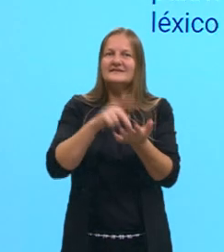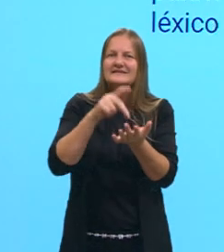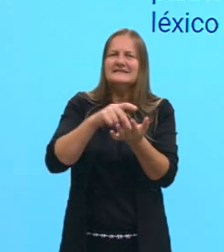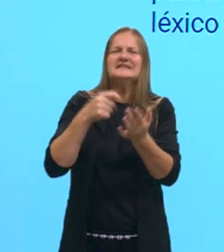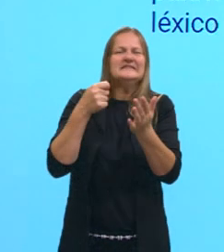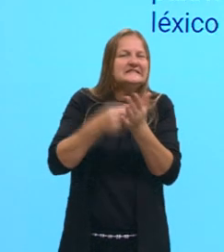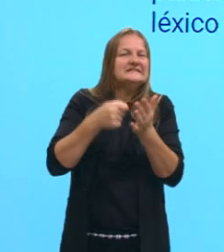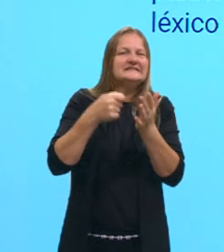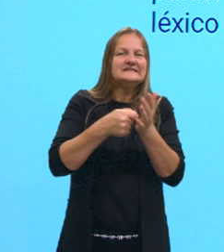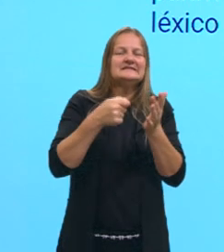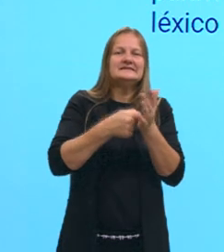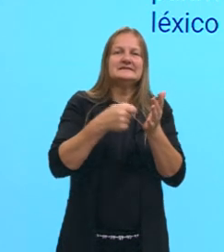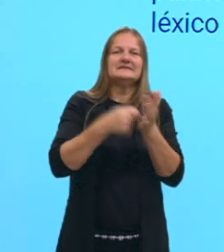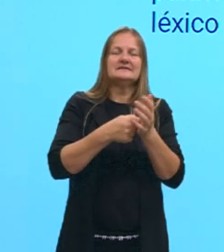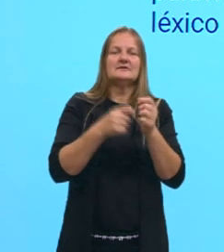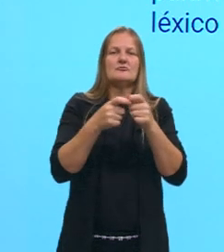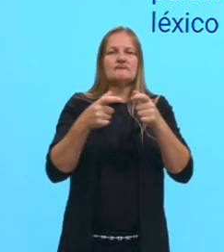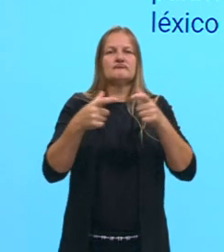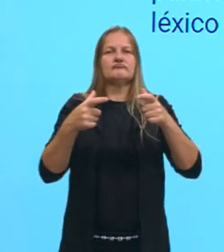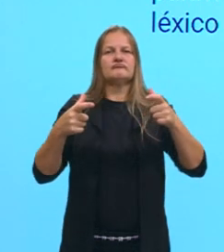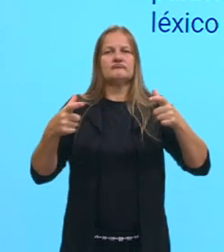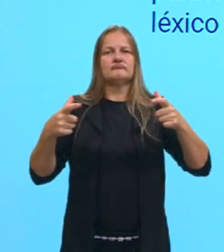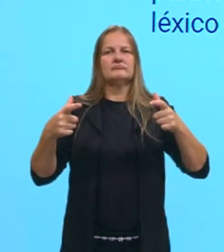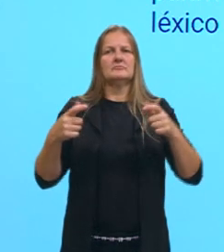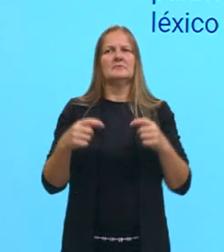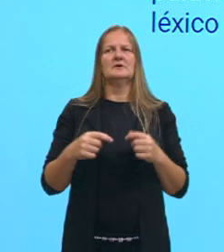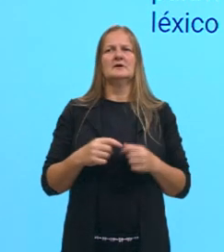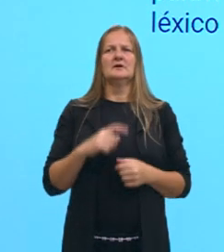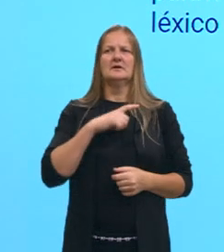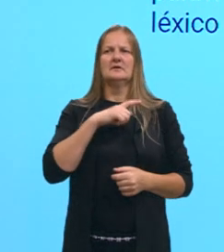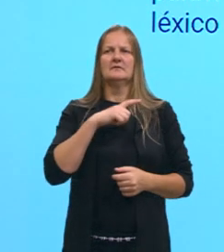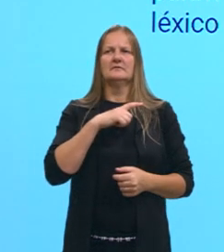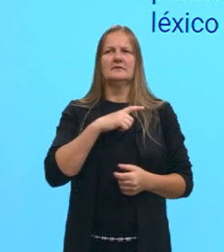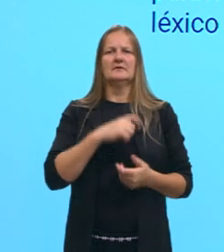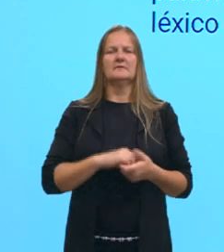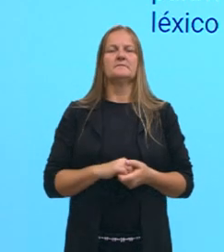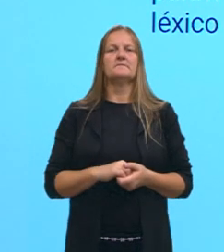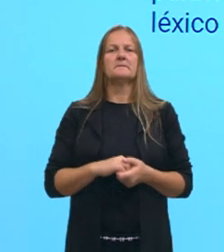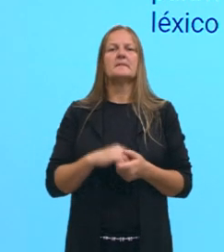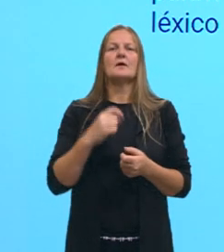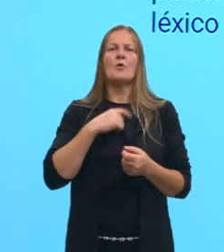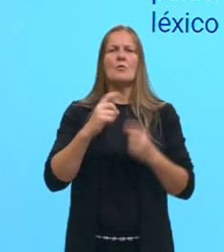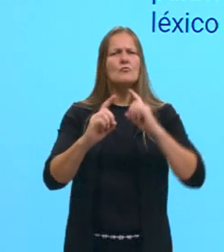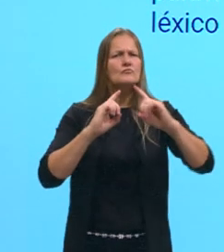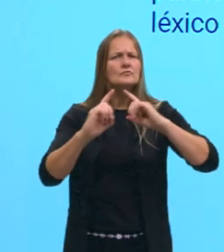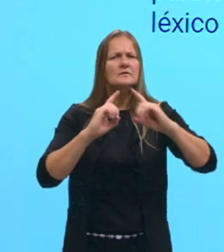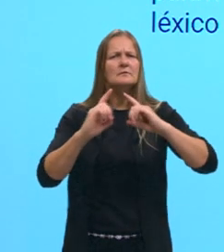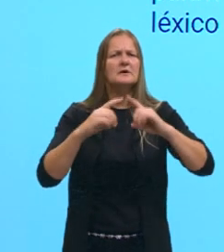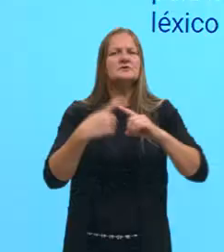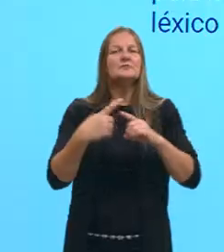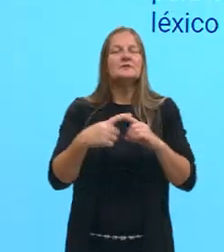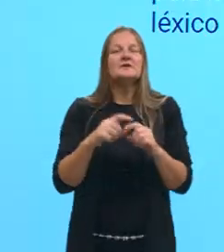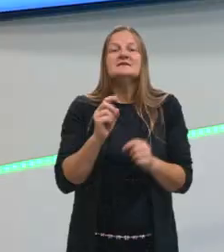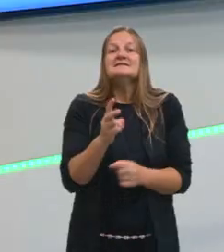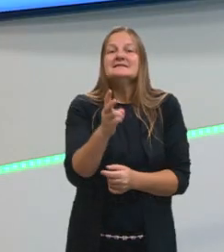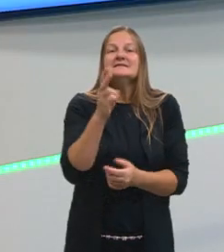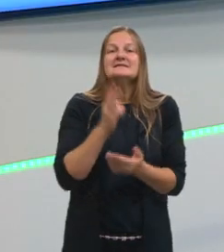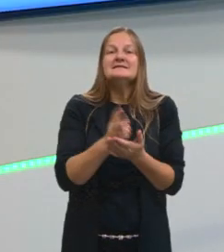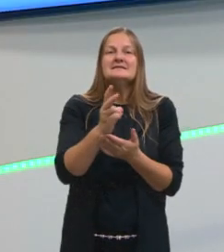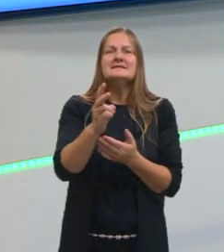luta muito Ampla discussão muito Ampla eu digo luta enquanto discussão porque há sempre